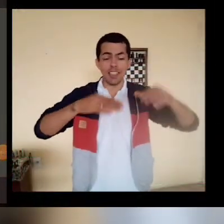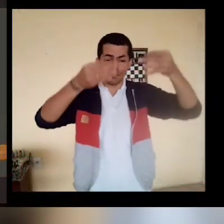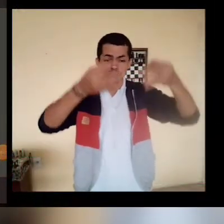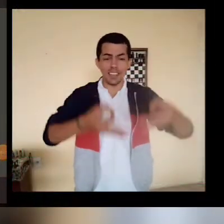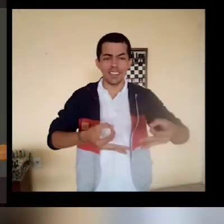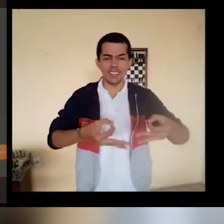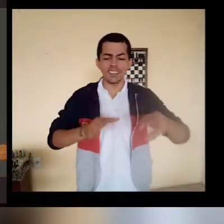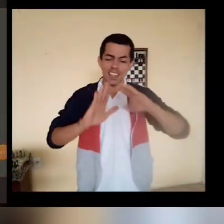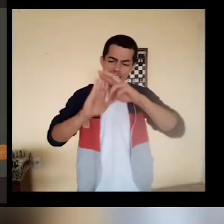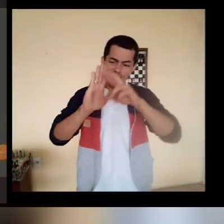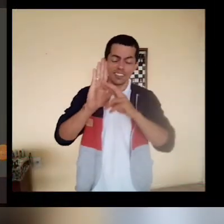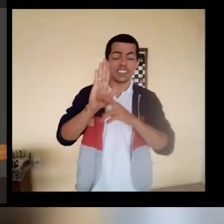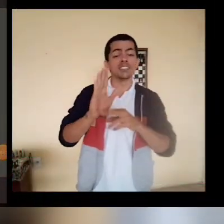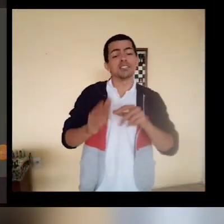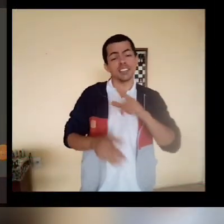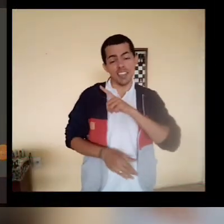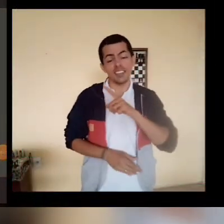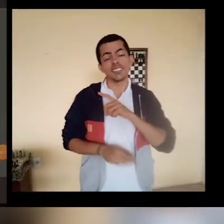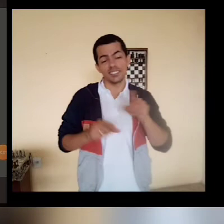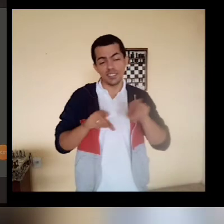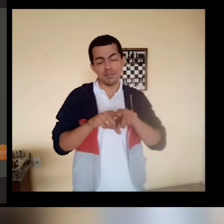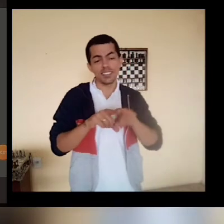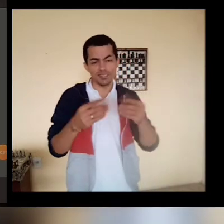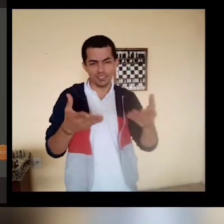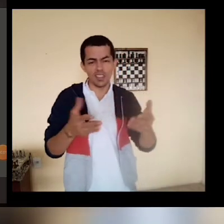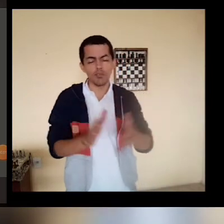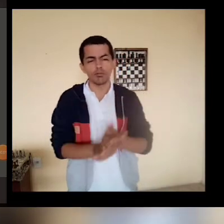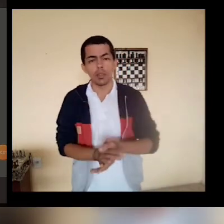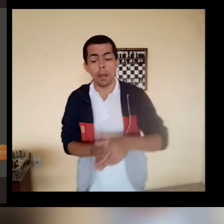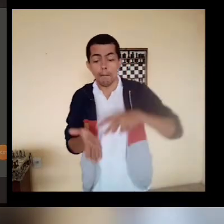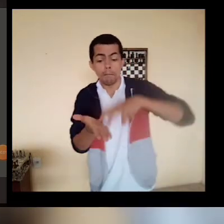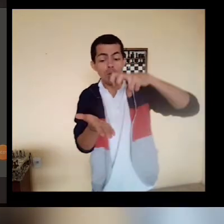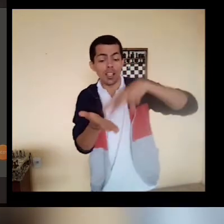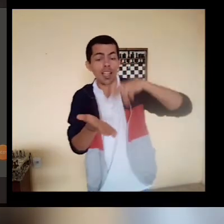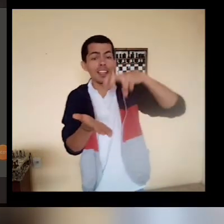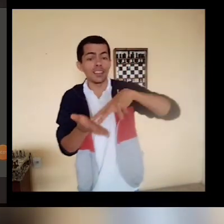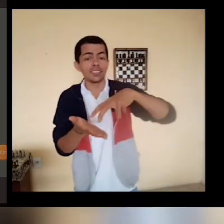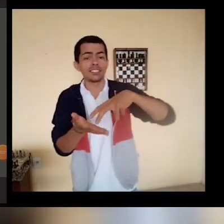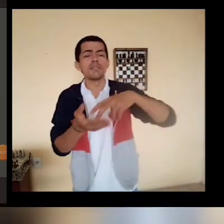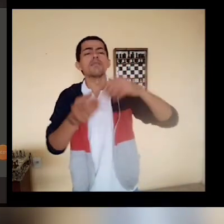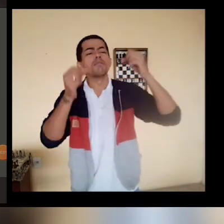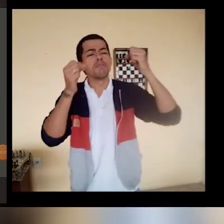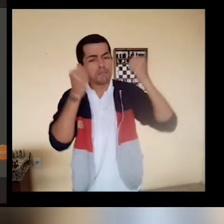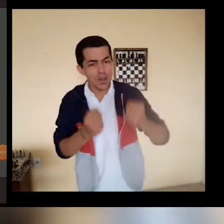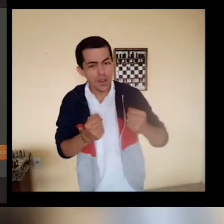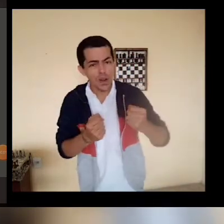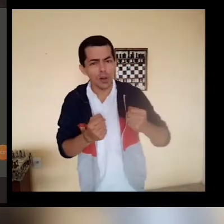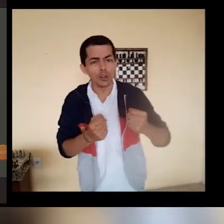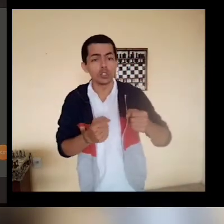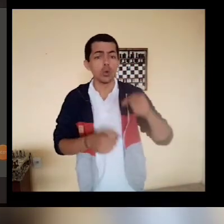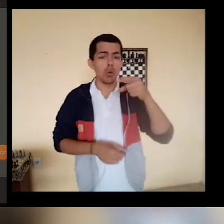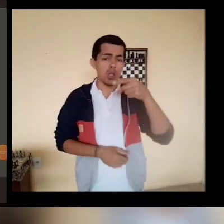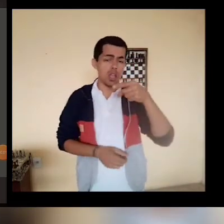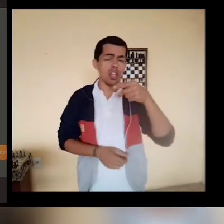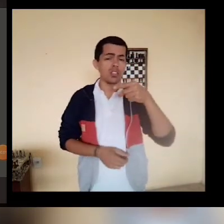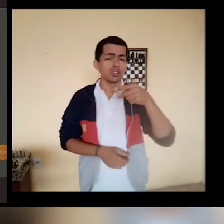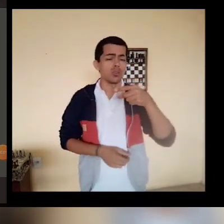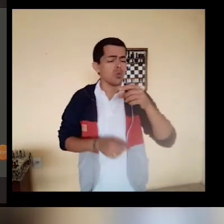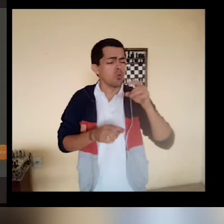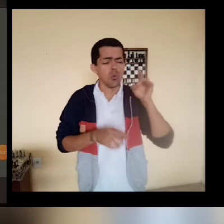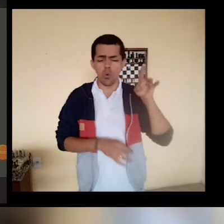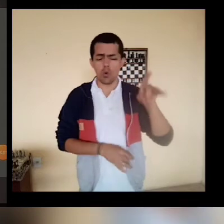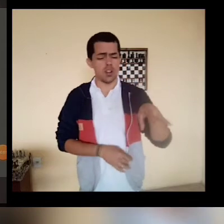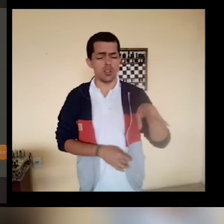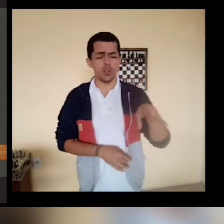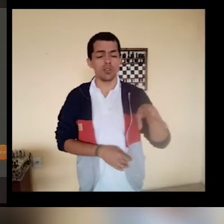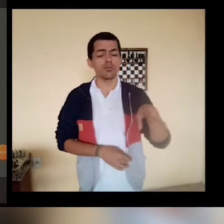Vamos analisar então agora o movimento do cavalo. Tem regras também muito interessantes. E ele pula, olha só, o cavalo